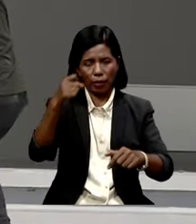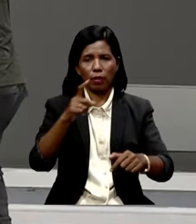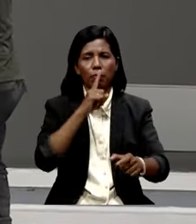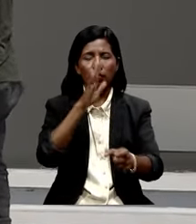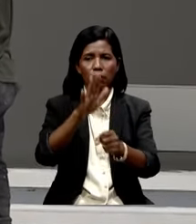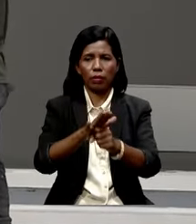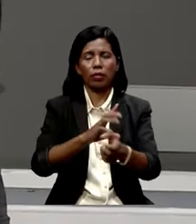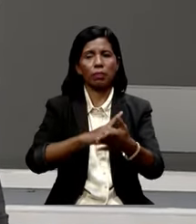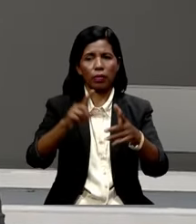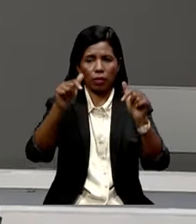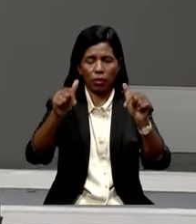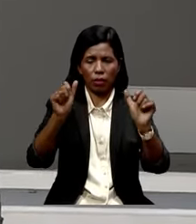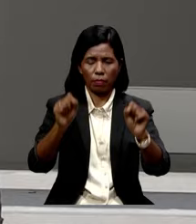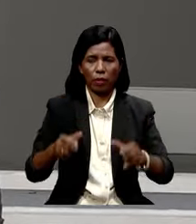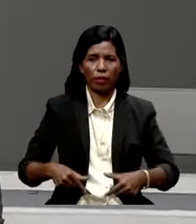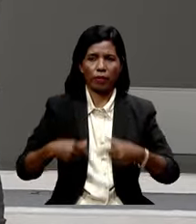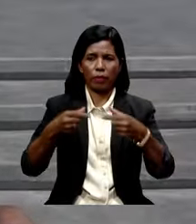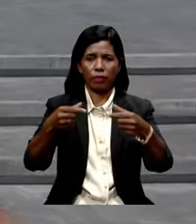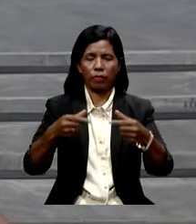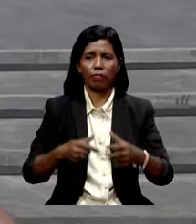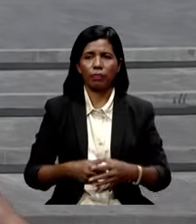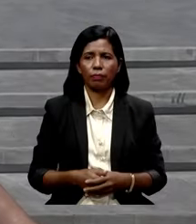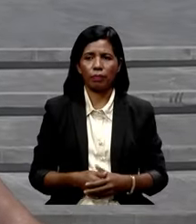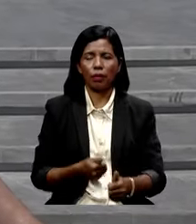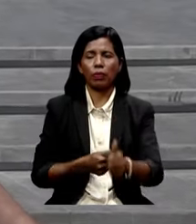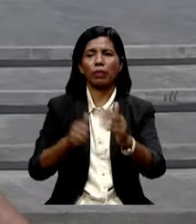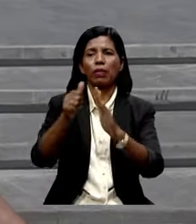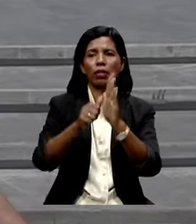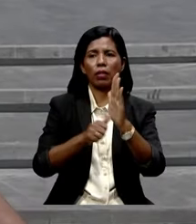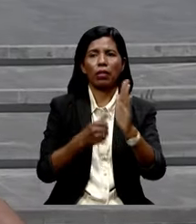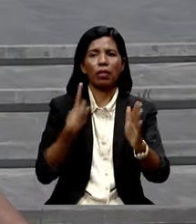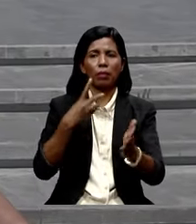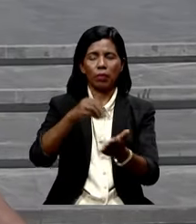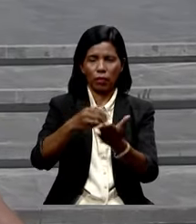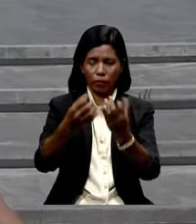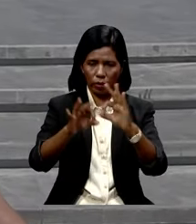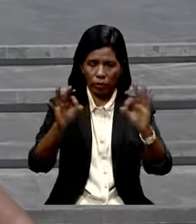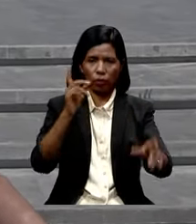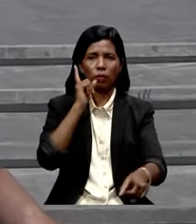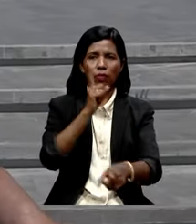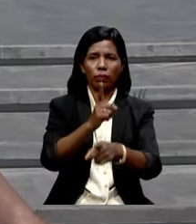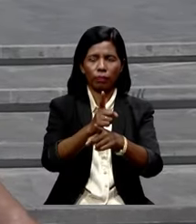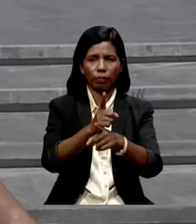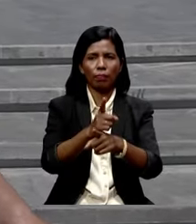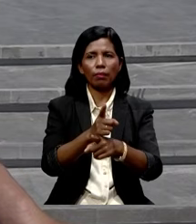promete semana e dané mag bela entrega. Tuir a agenda, nebe macame fixo tiona, tuir loj,